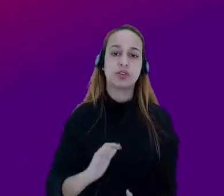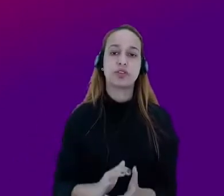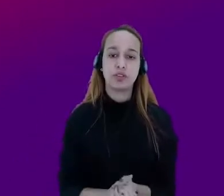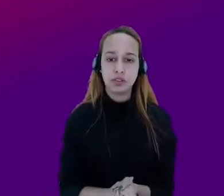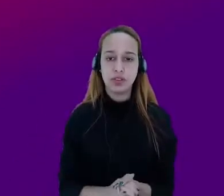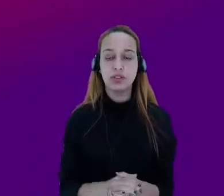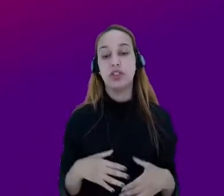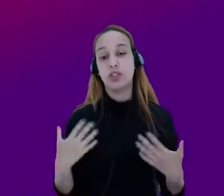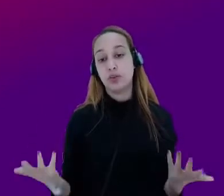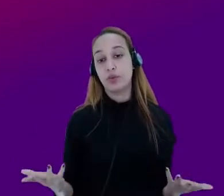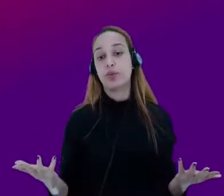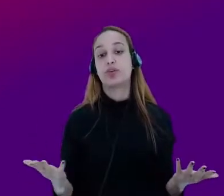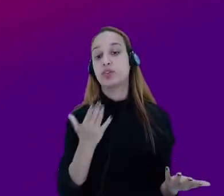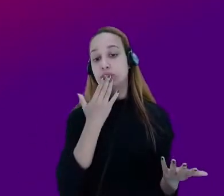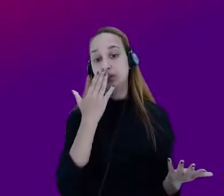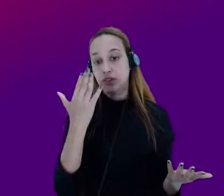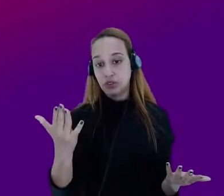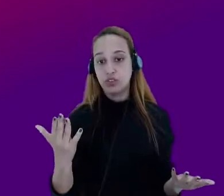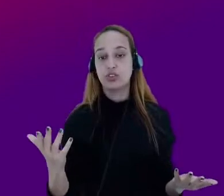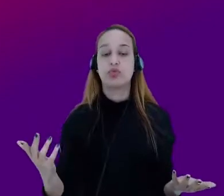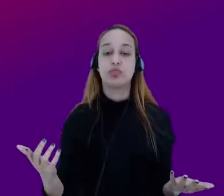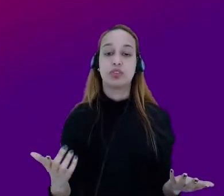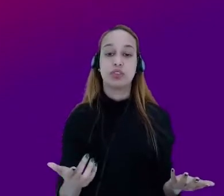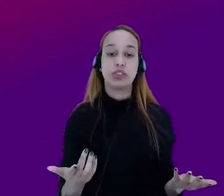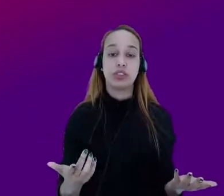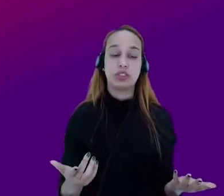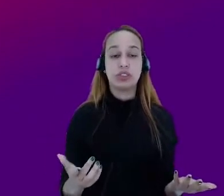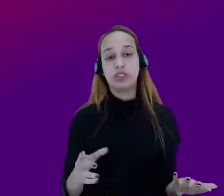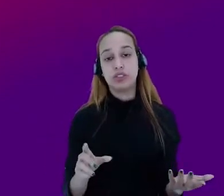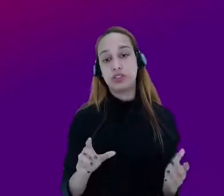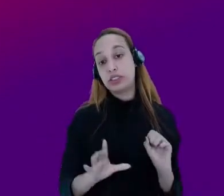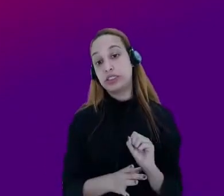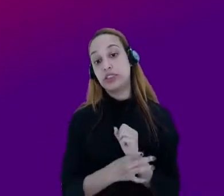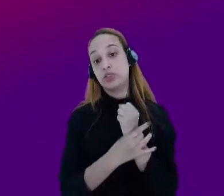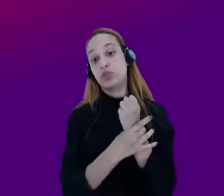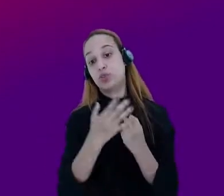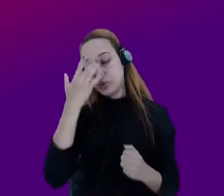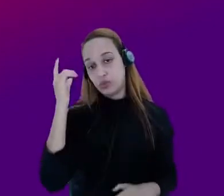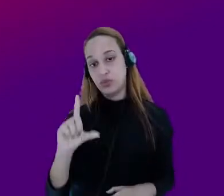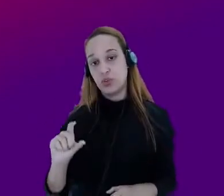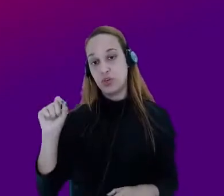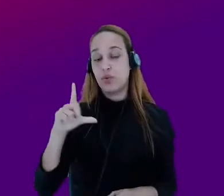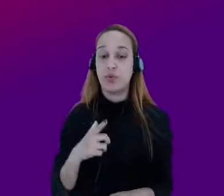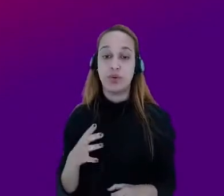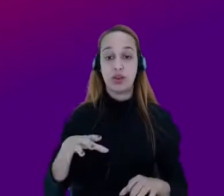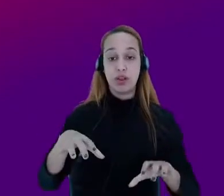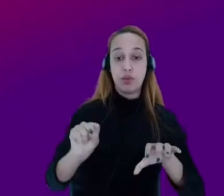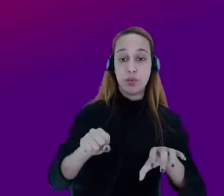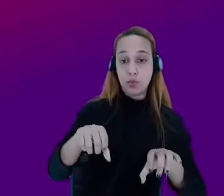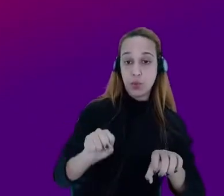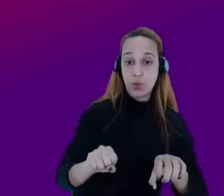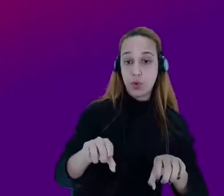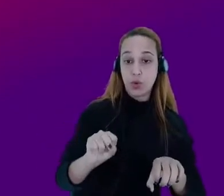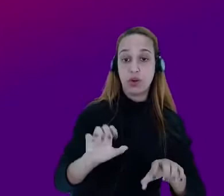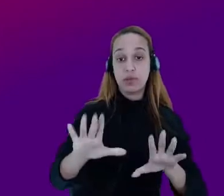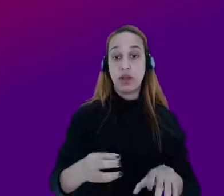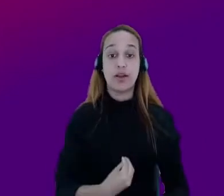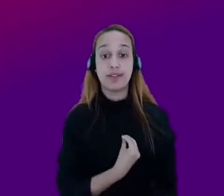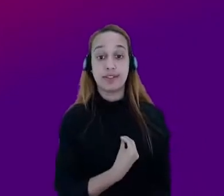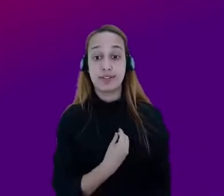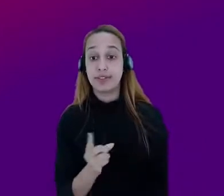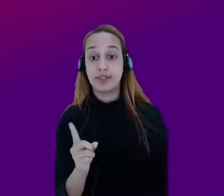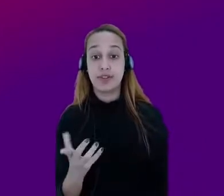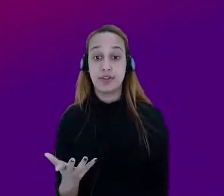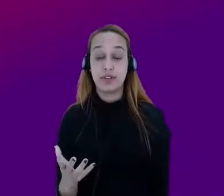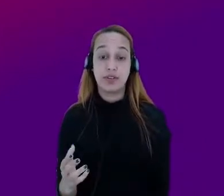qual é o tipo de cobertura que a pessoa vai utilizar. Então, a pessoa hoje faz o seguro da moto, mas não faz o seguro de vida. Então, se